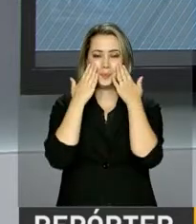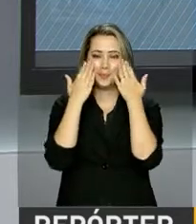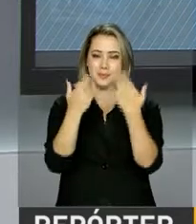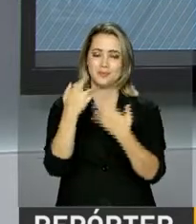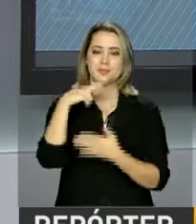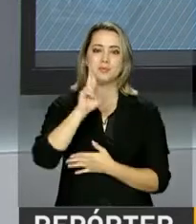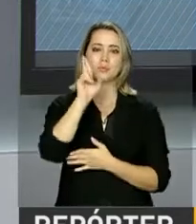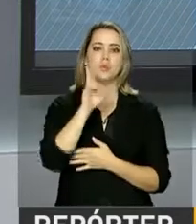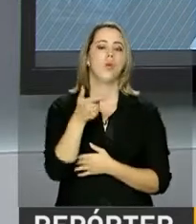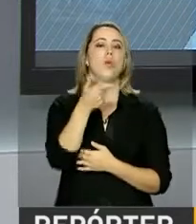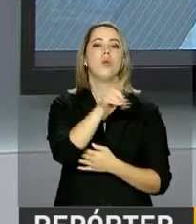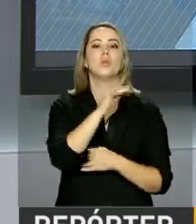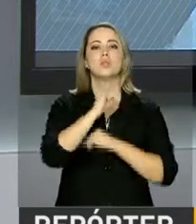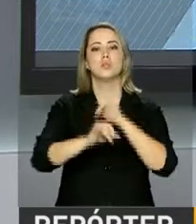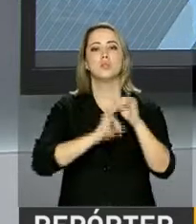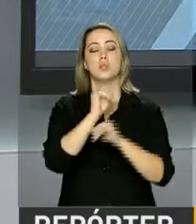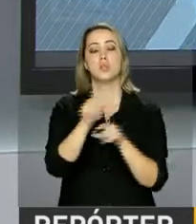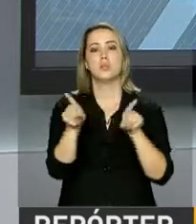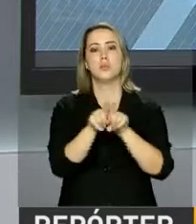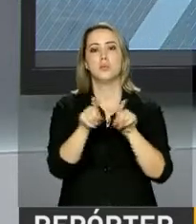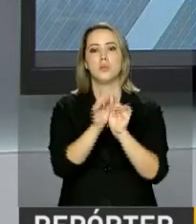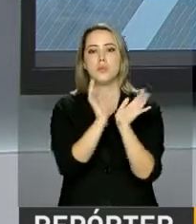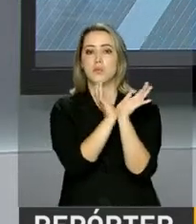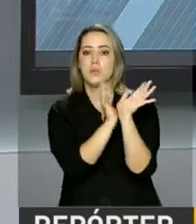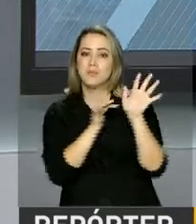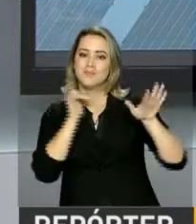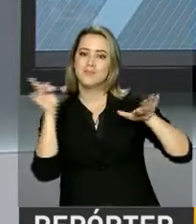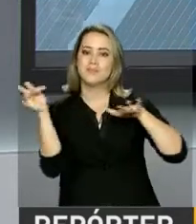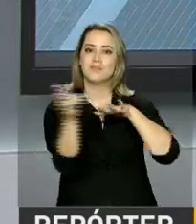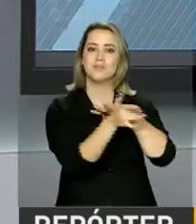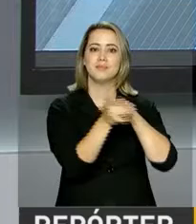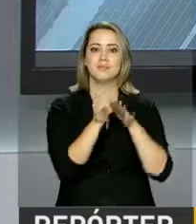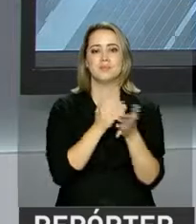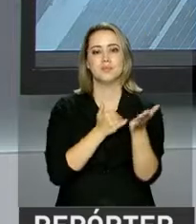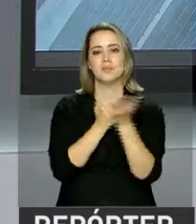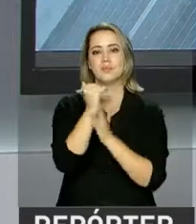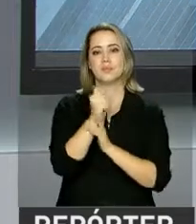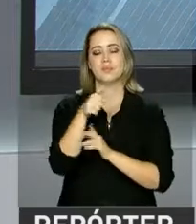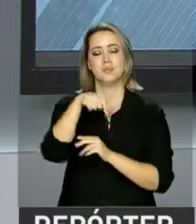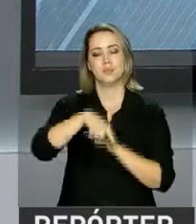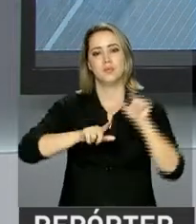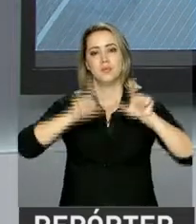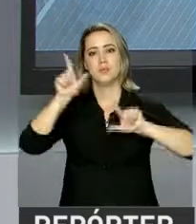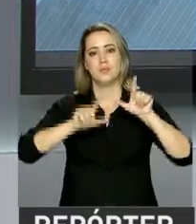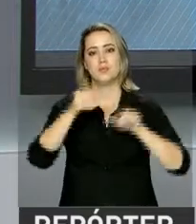NBR. Outras notícias você acompanha também nas nossas redes sociais. Continue com a gente aqui